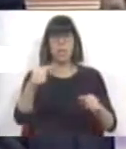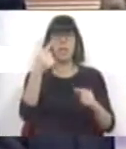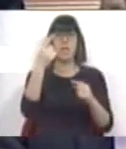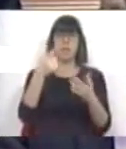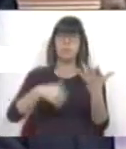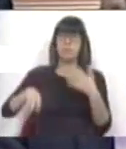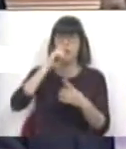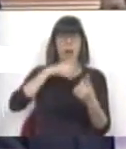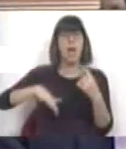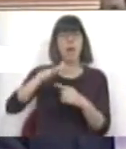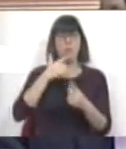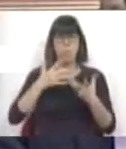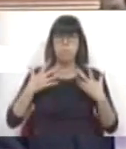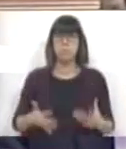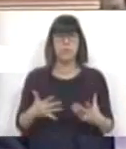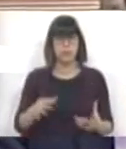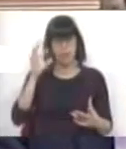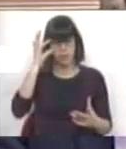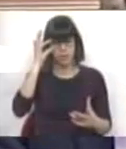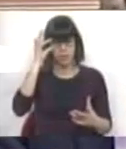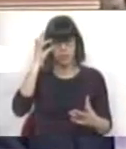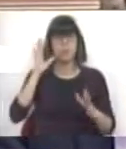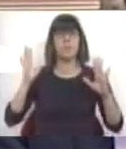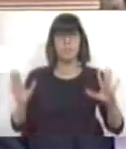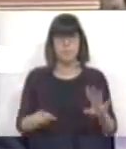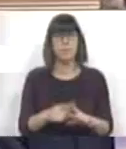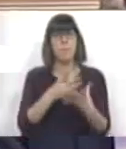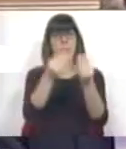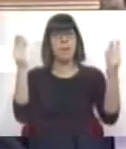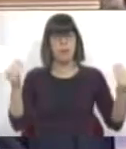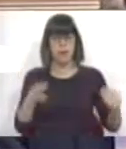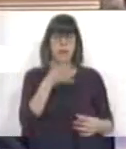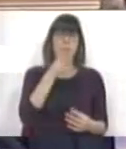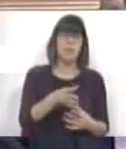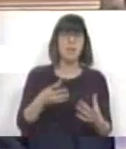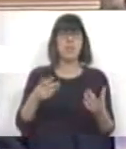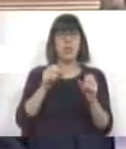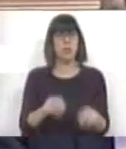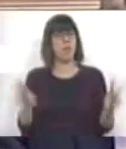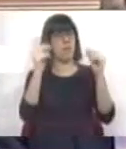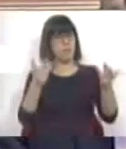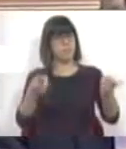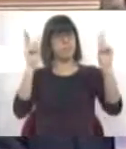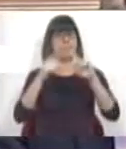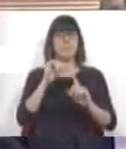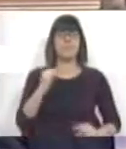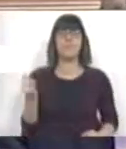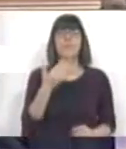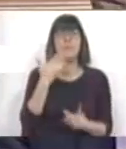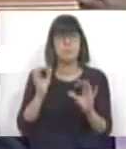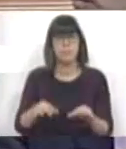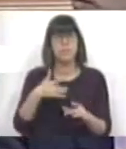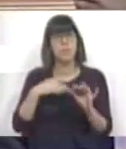preço ambientalmente muito pesado. Aliás, quando muito justamente apontamos o neoliberalismo das instituições da